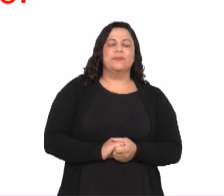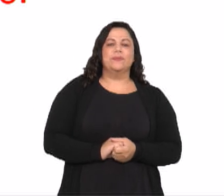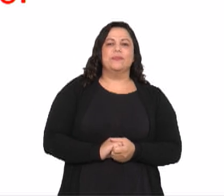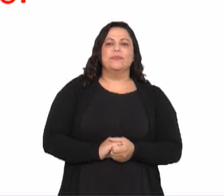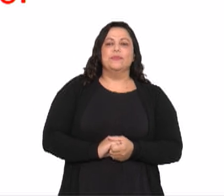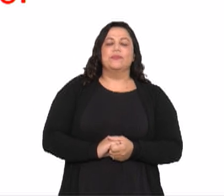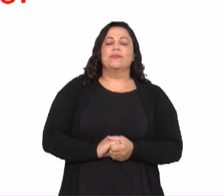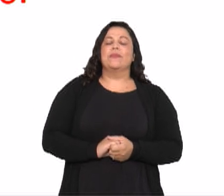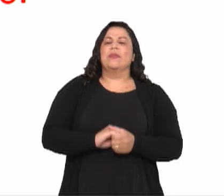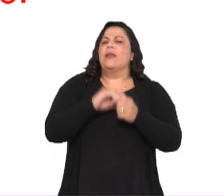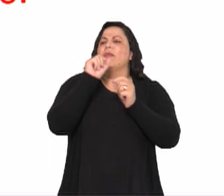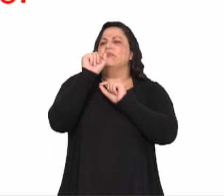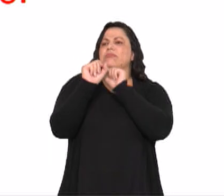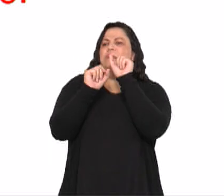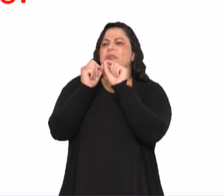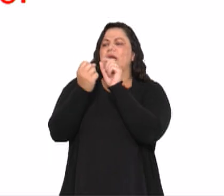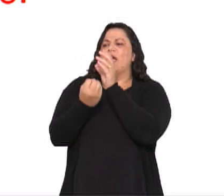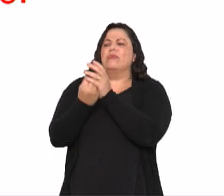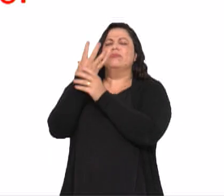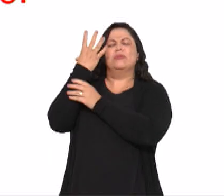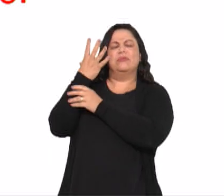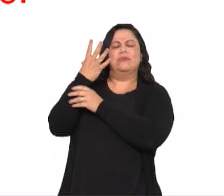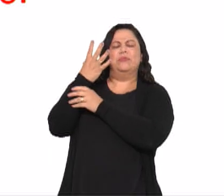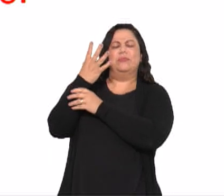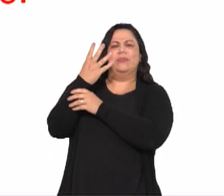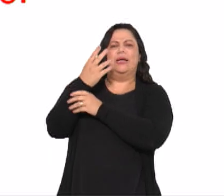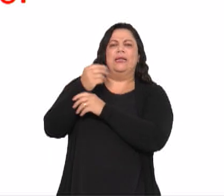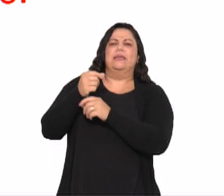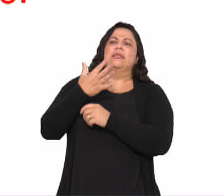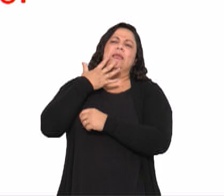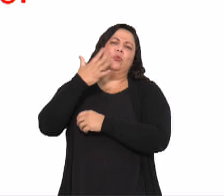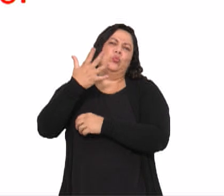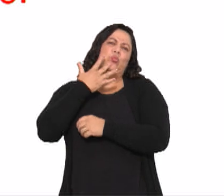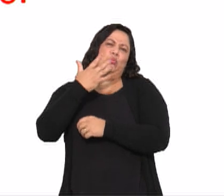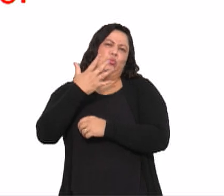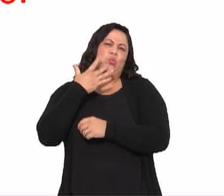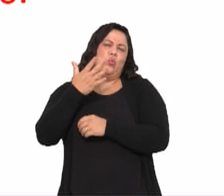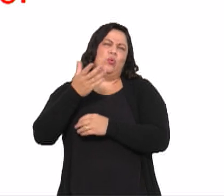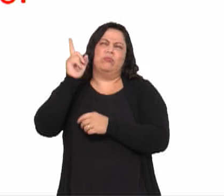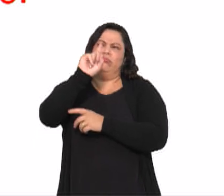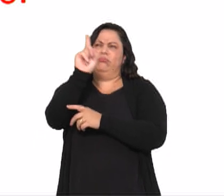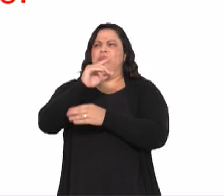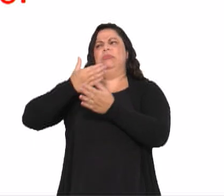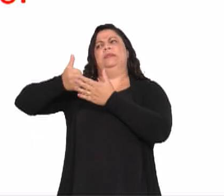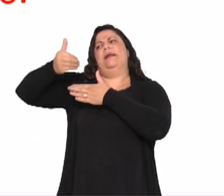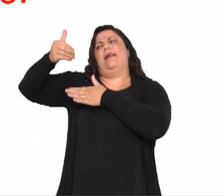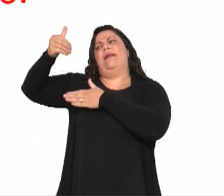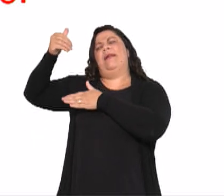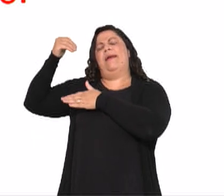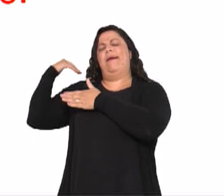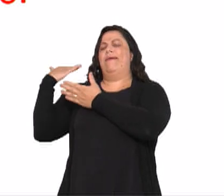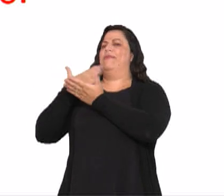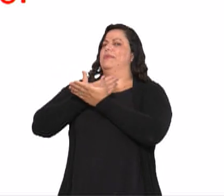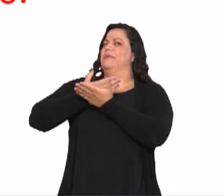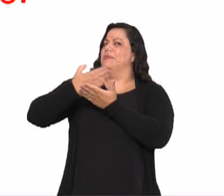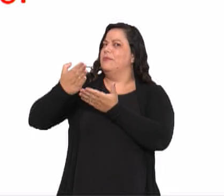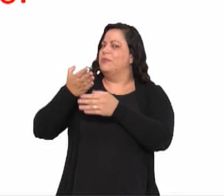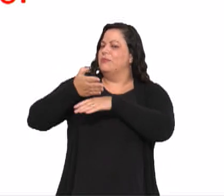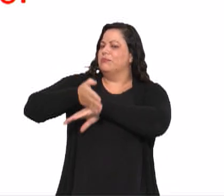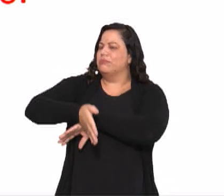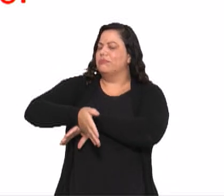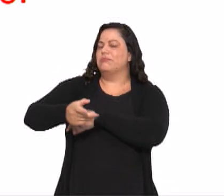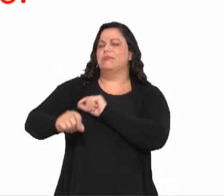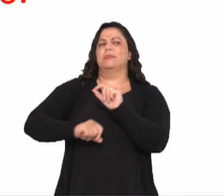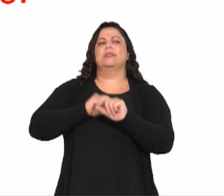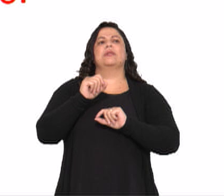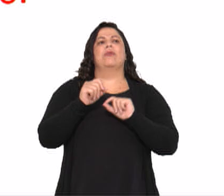com a descoberta das minas de ouro? Não, isso foi lá no início, né, foi quando começou a ocupação. Com a